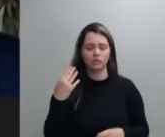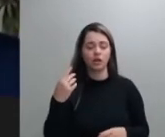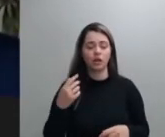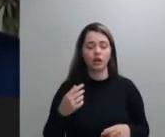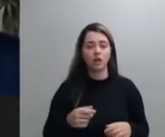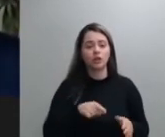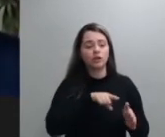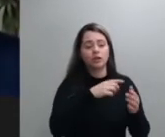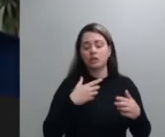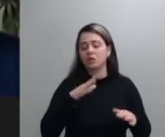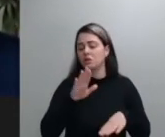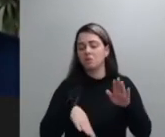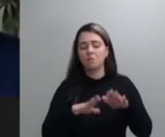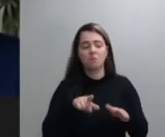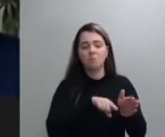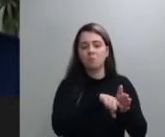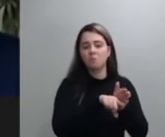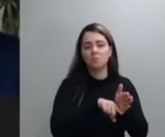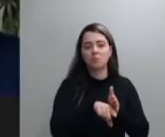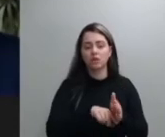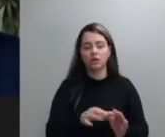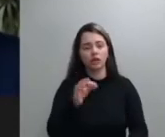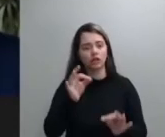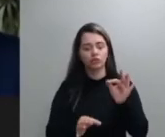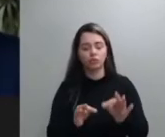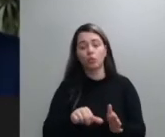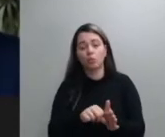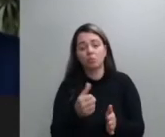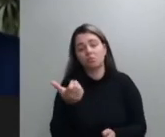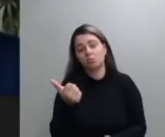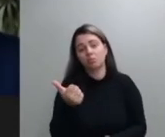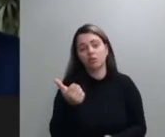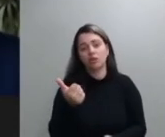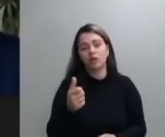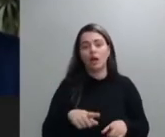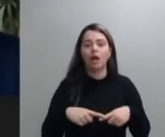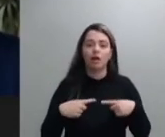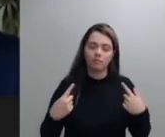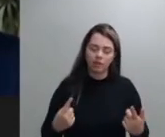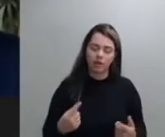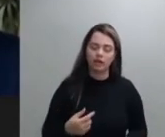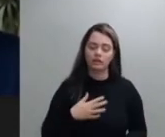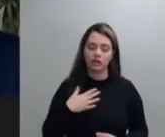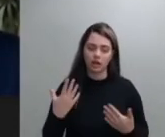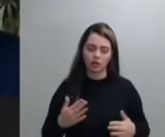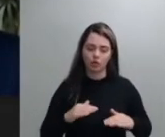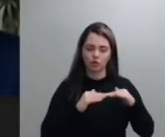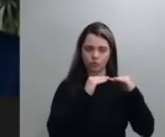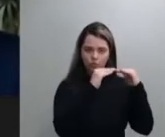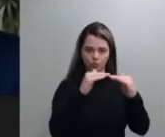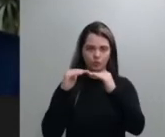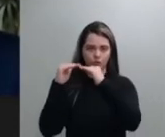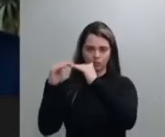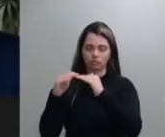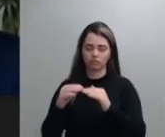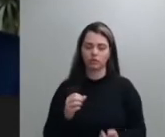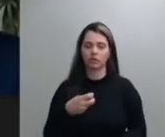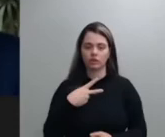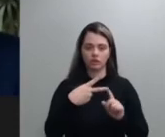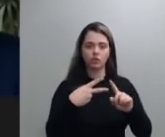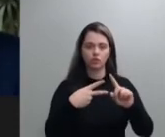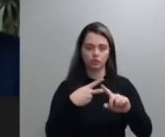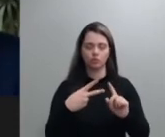aí vossa excelência julgou como se fosse aqui da primeira mas vossa excelência agora se posiciona pela segunda não é isso até